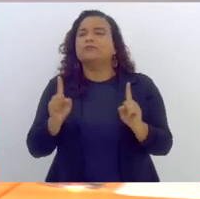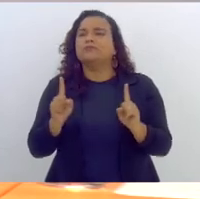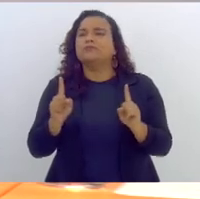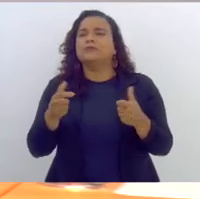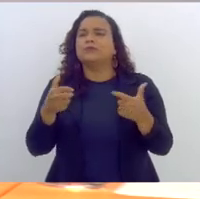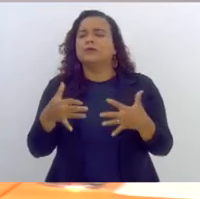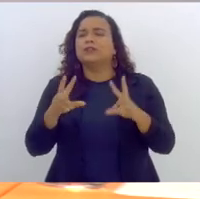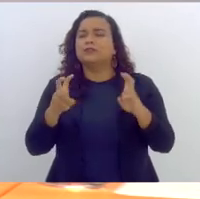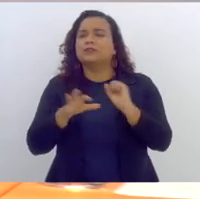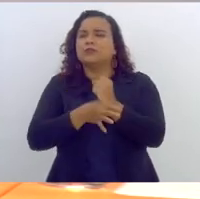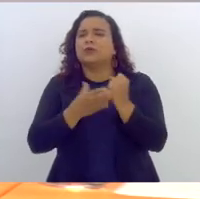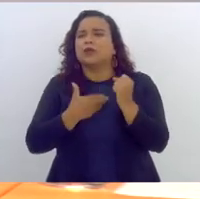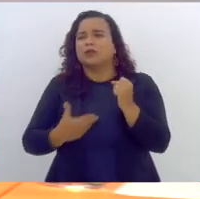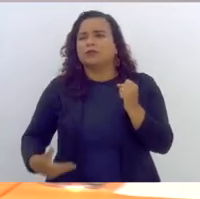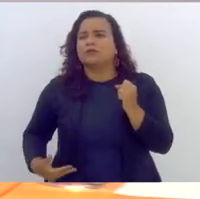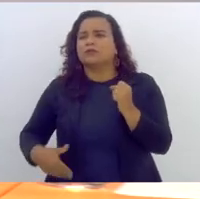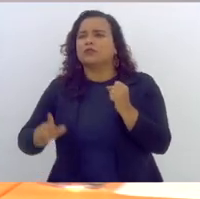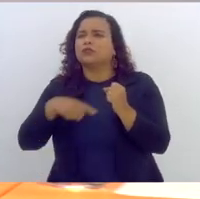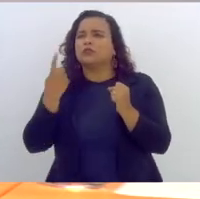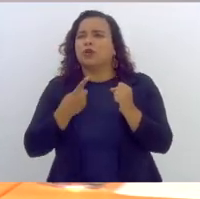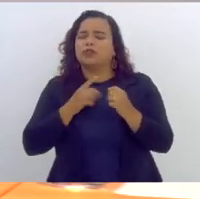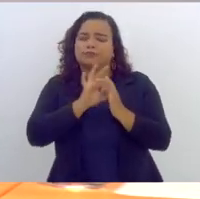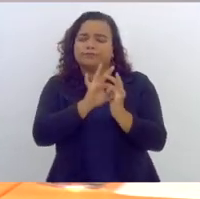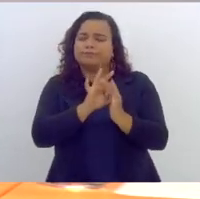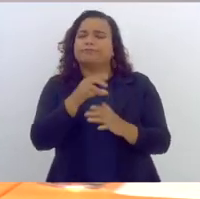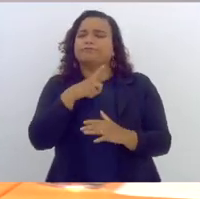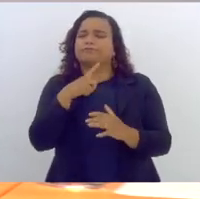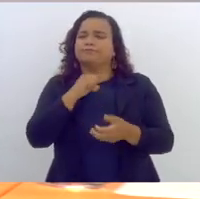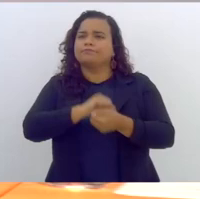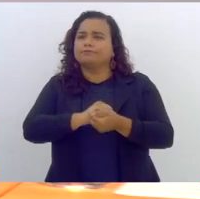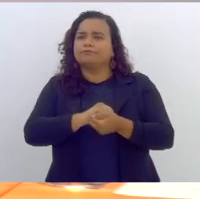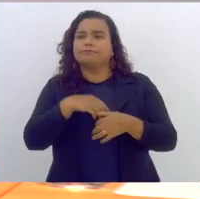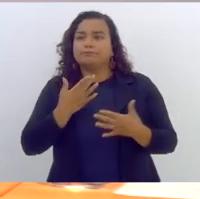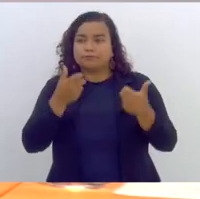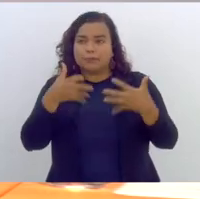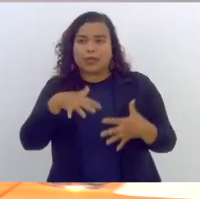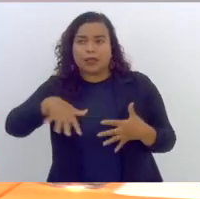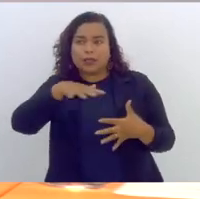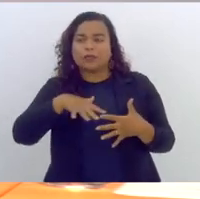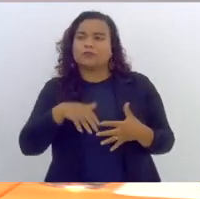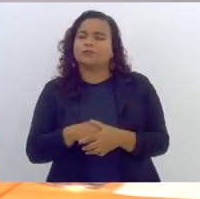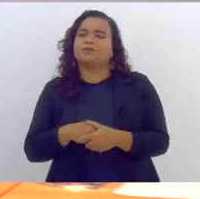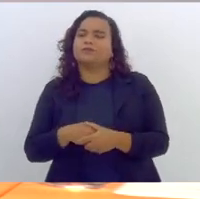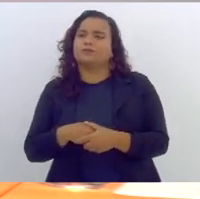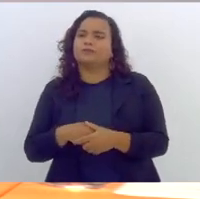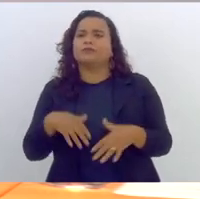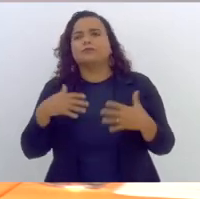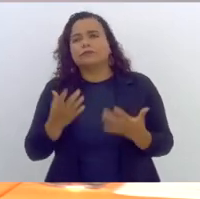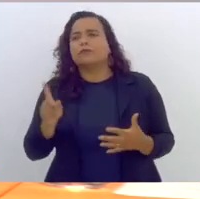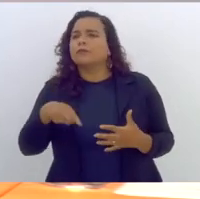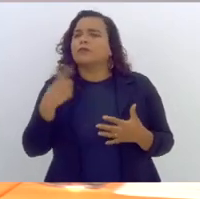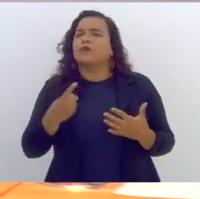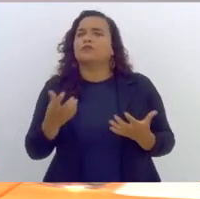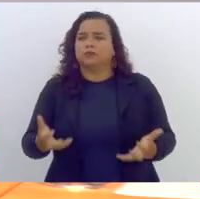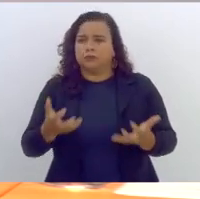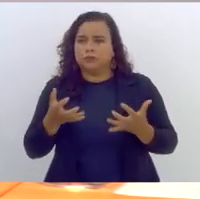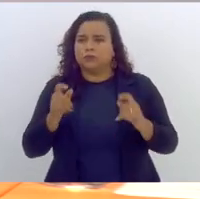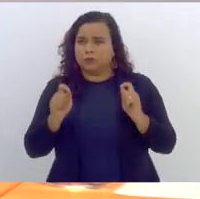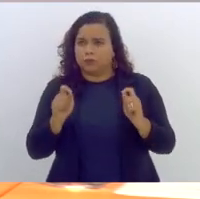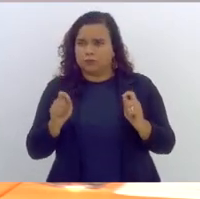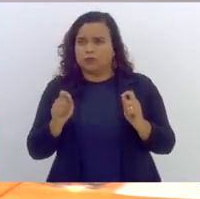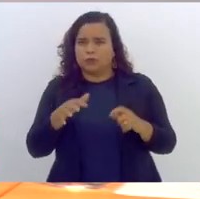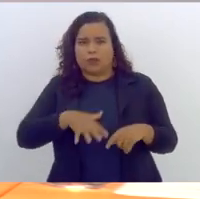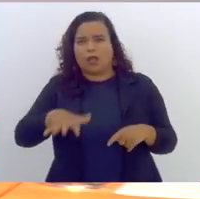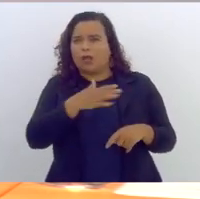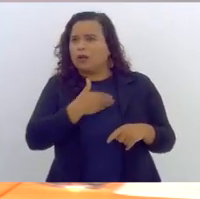pública porque nós estamos absolutamente envolvidos com esta área então nós queremos que a área de segurança pública